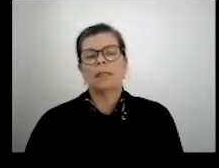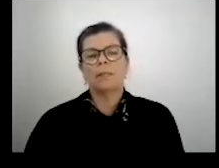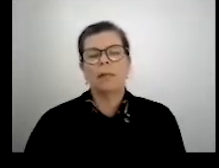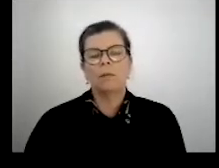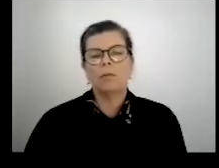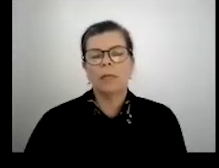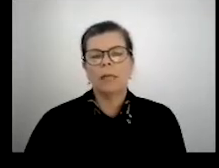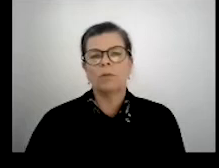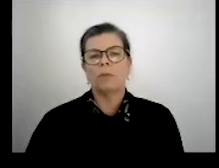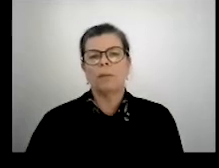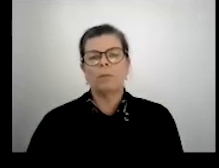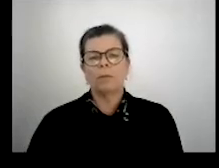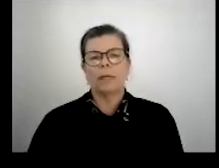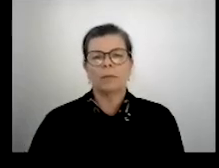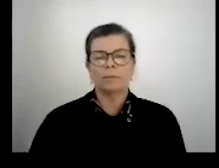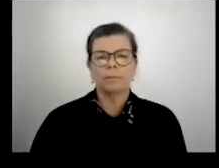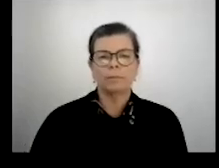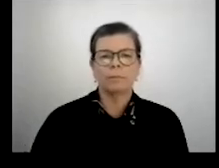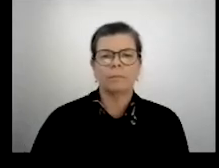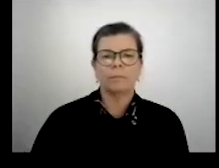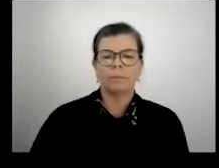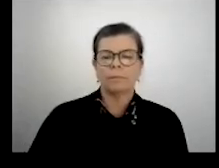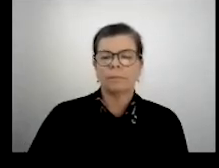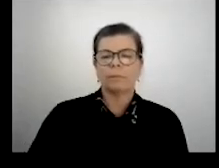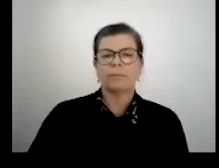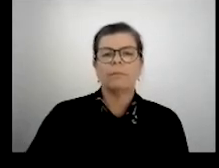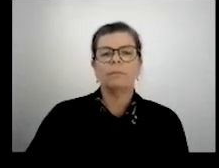Demonstramos aí também os cuidados com o membro amputado.